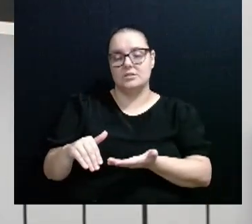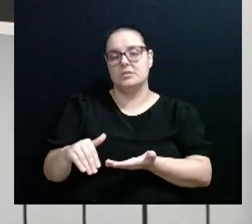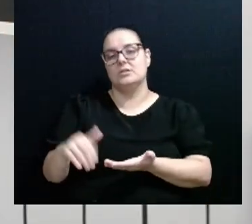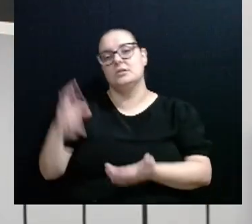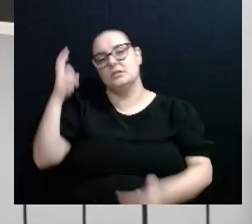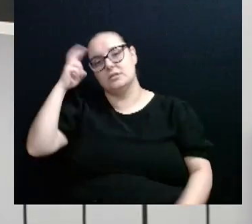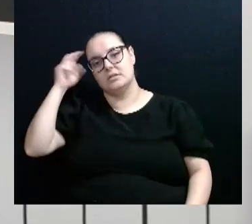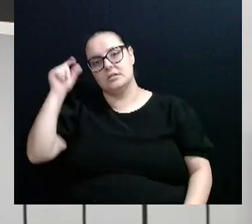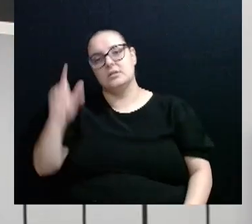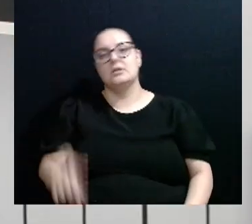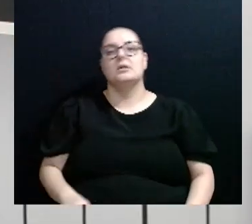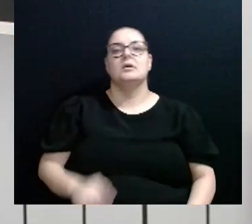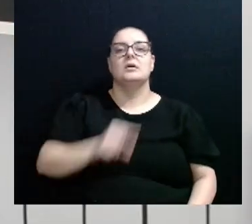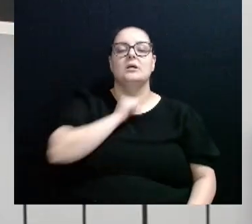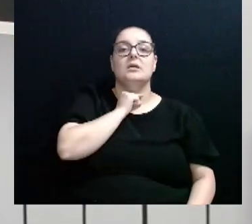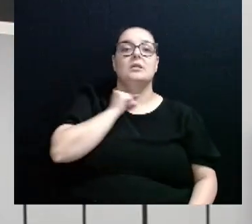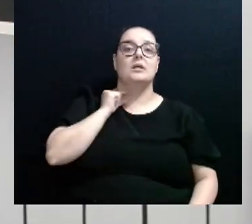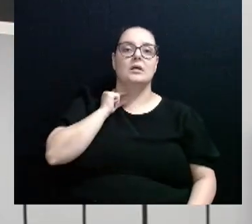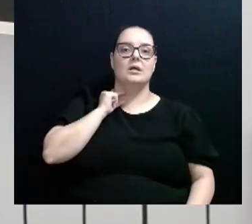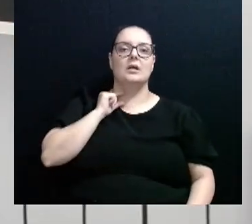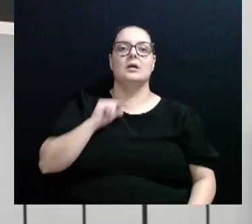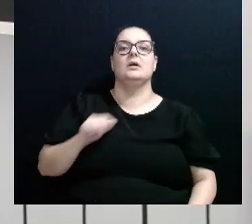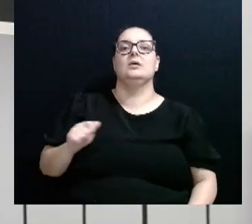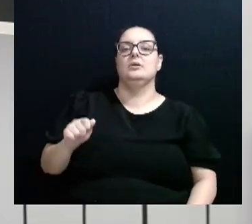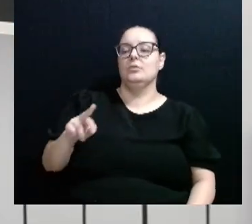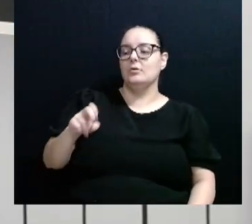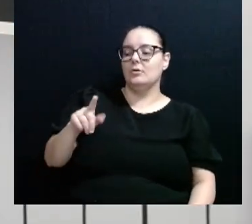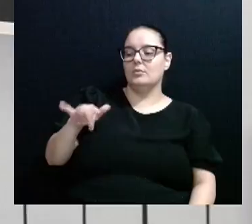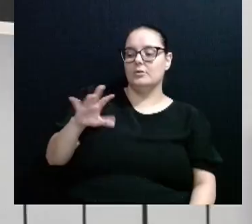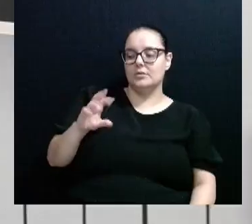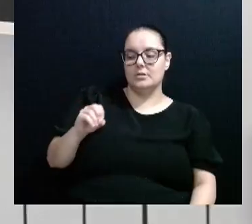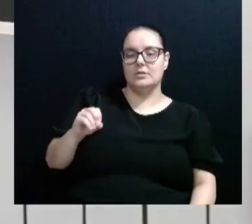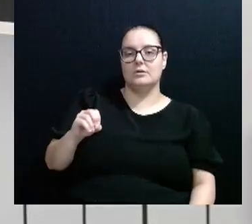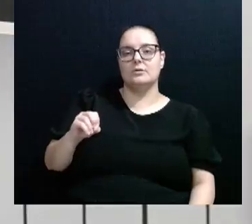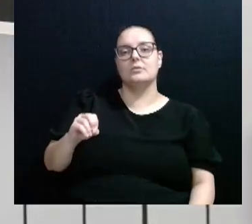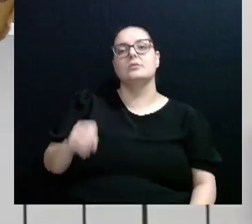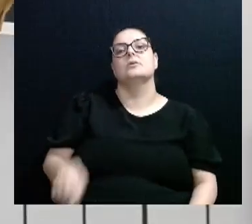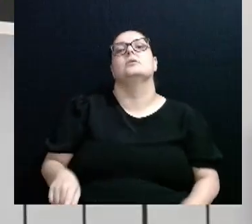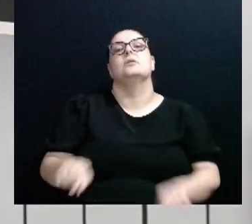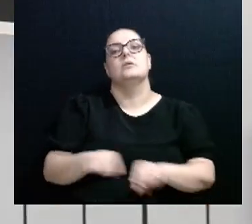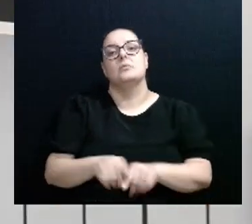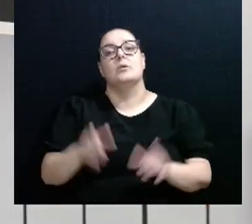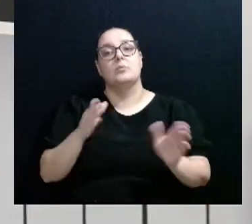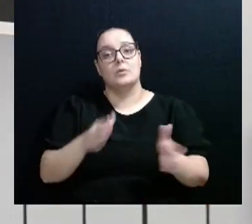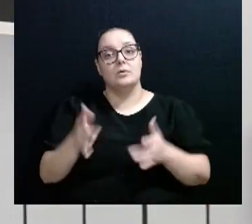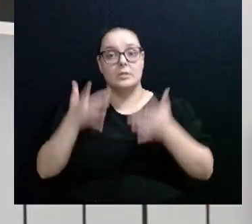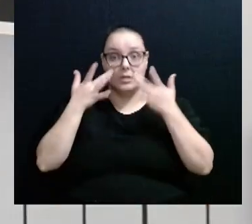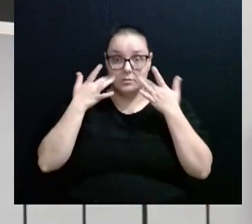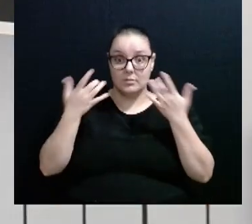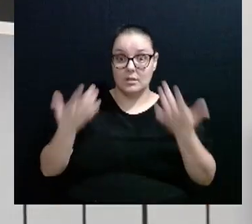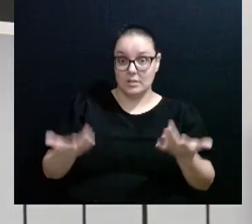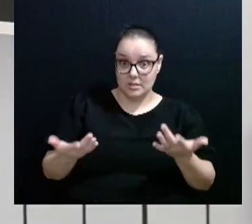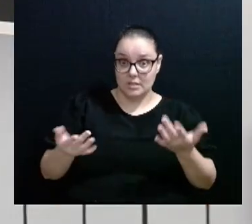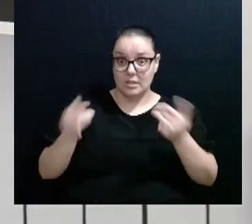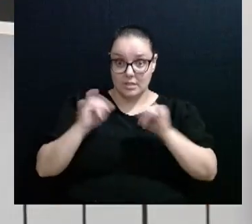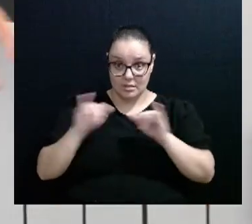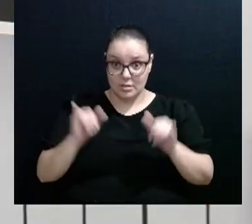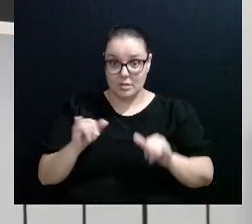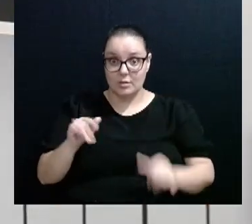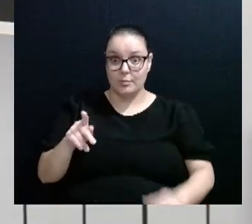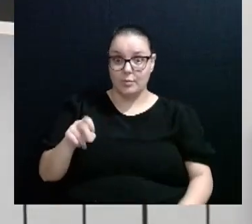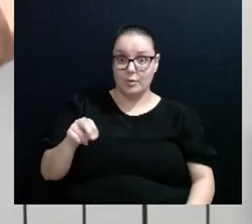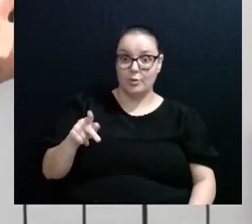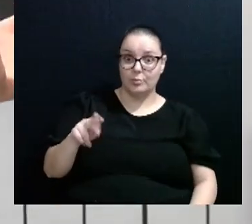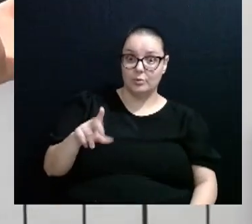é o produtor da peça Alice no País das Hortaliças. Bom, e além da campanha de popularização do teatro,